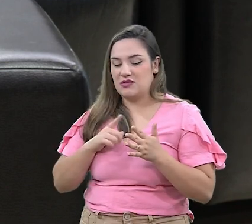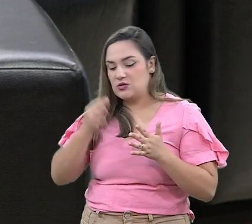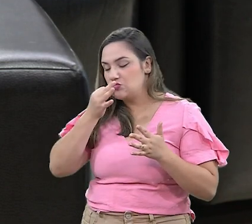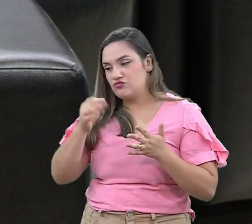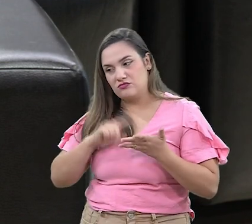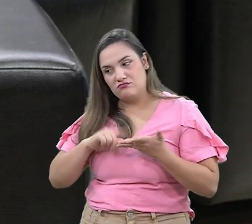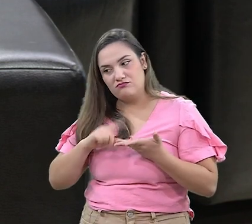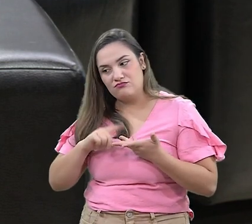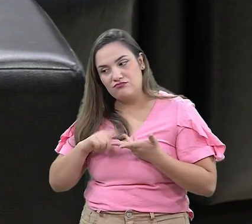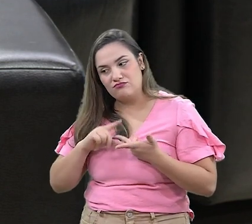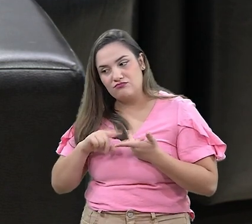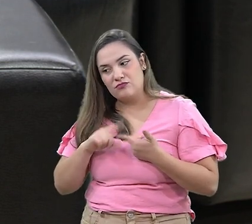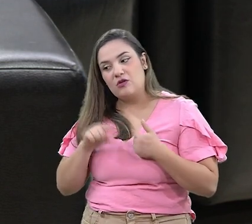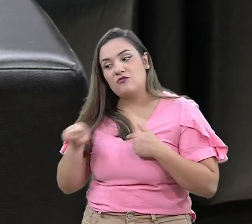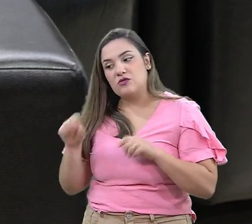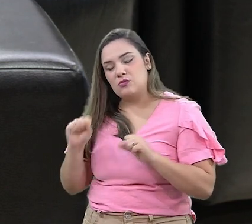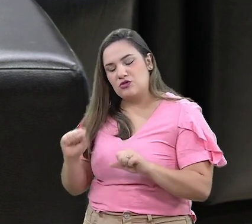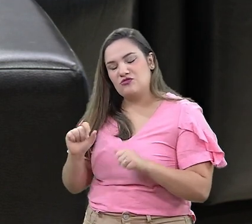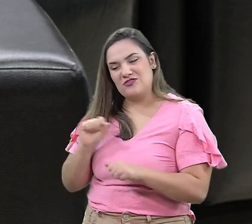são